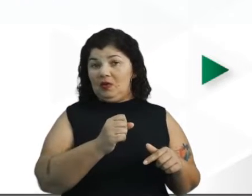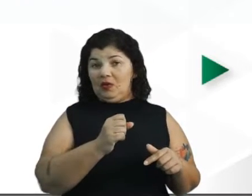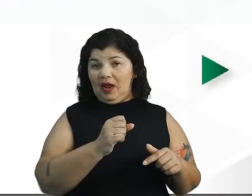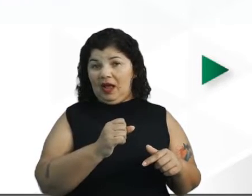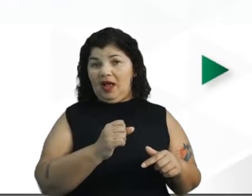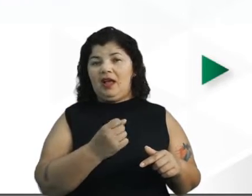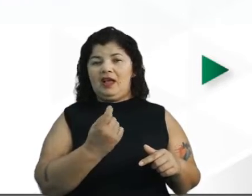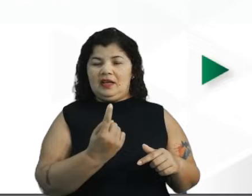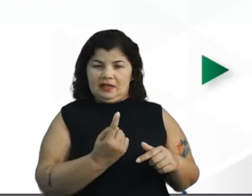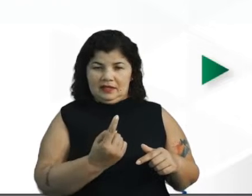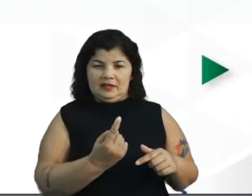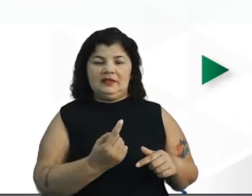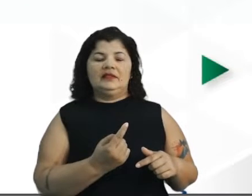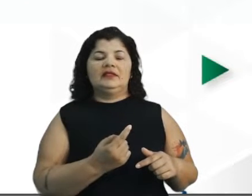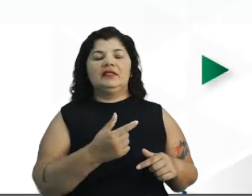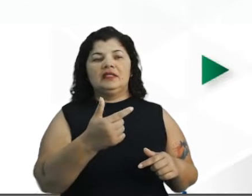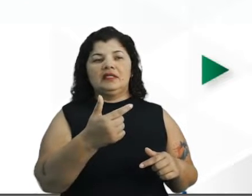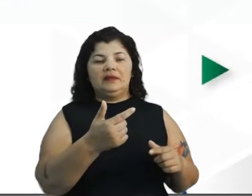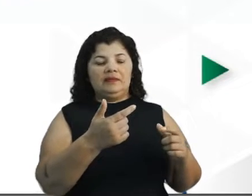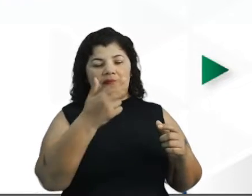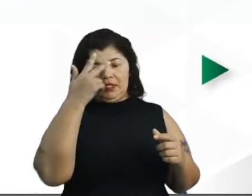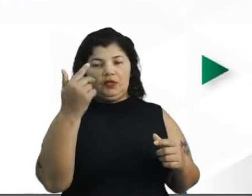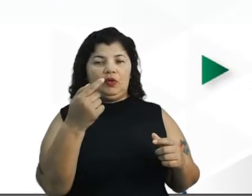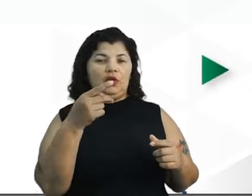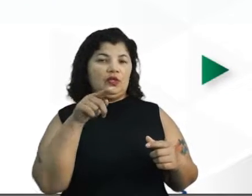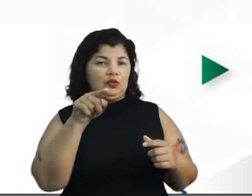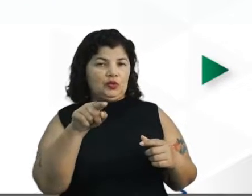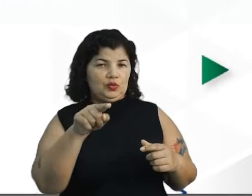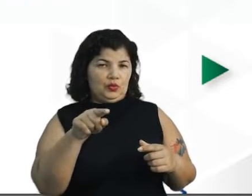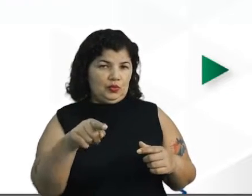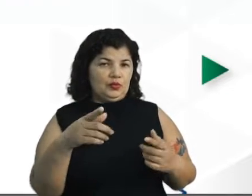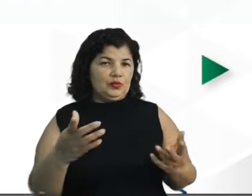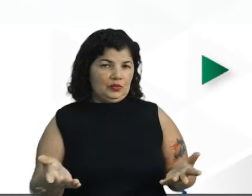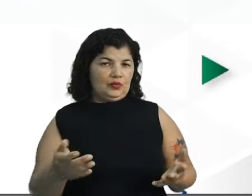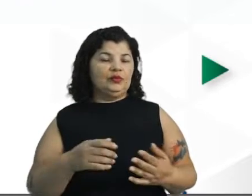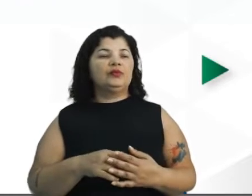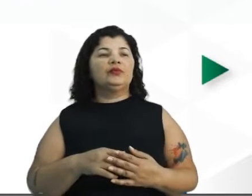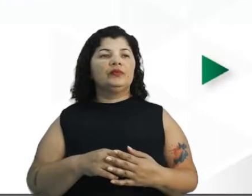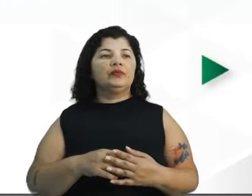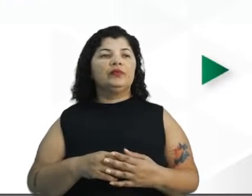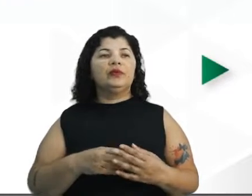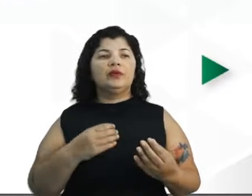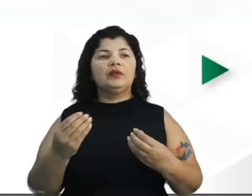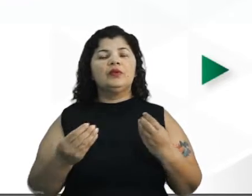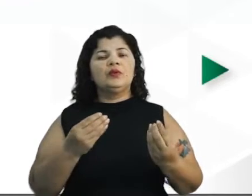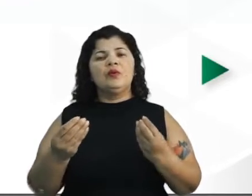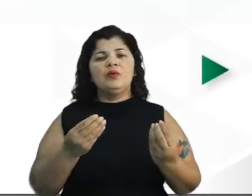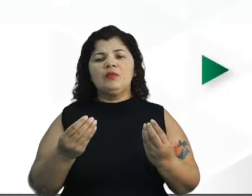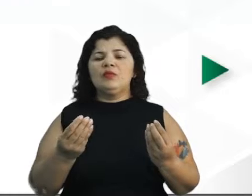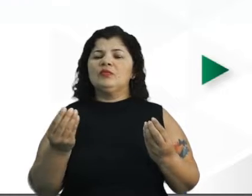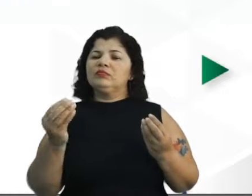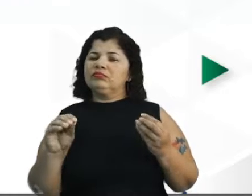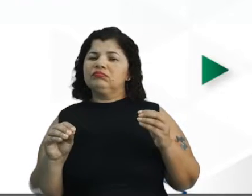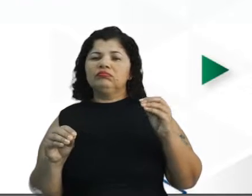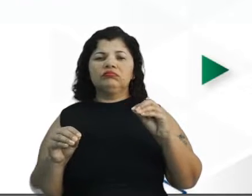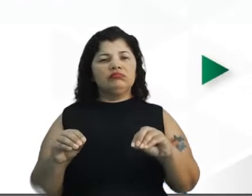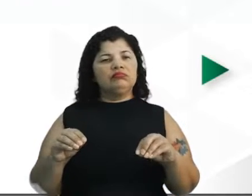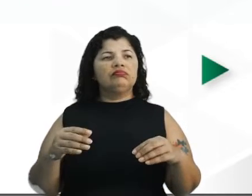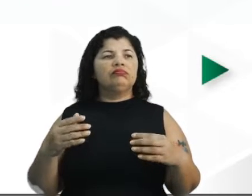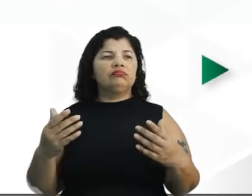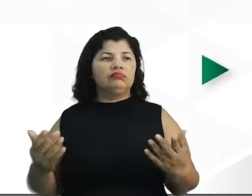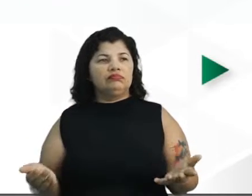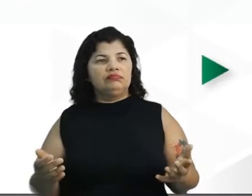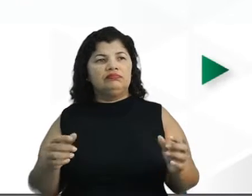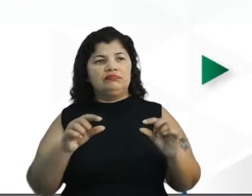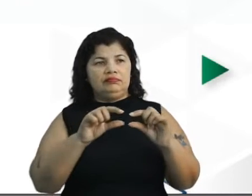a segunda pessoa, né? You. Então, olha só como é que eu consigo usar, né? Eu tenho aí, ó, I could read